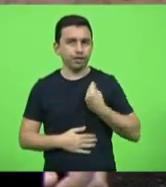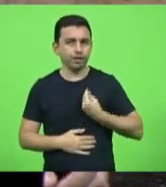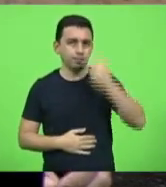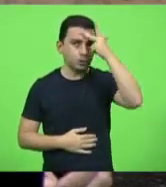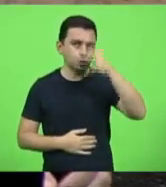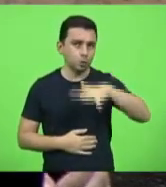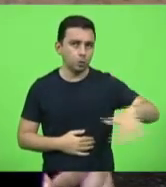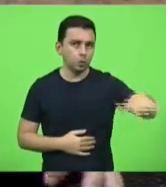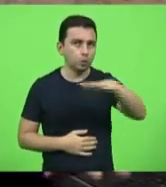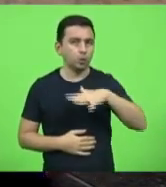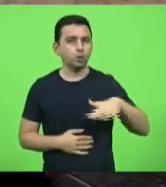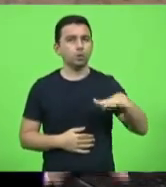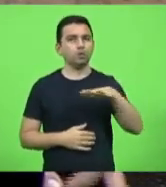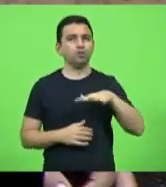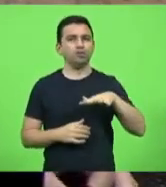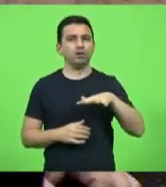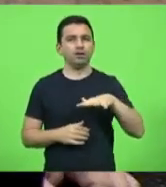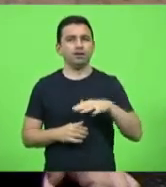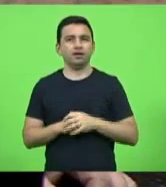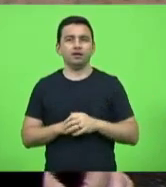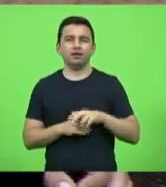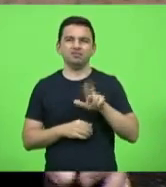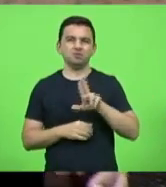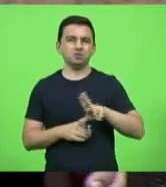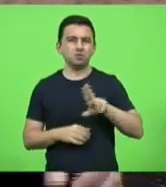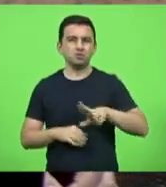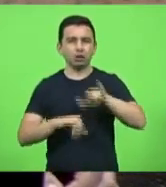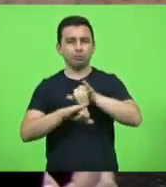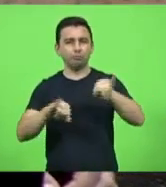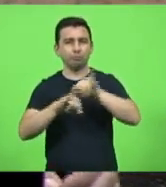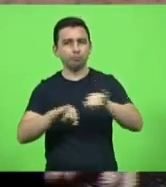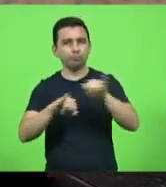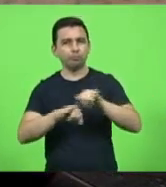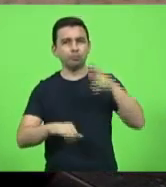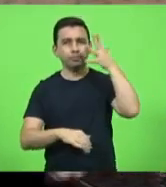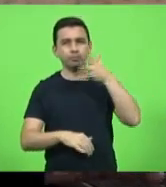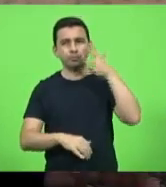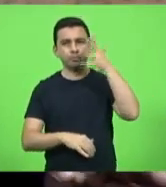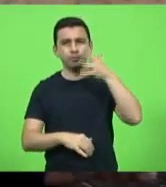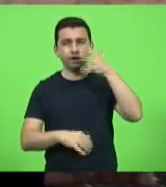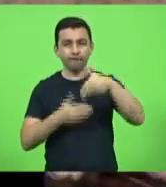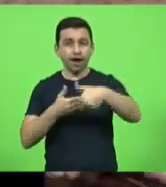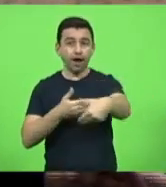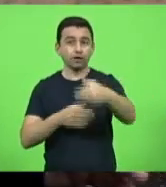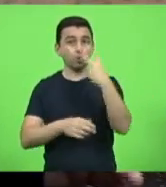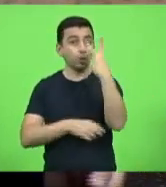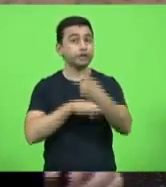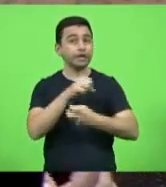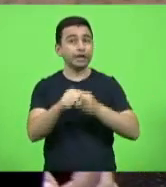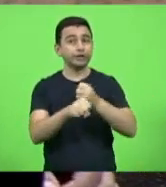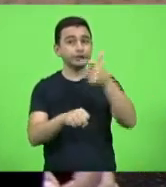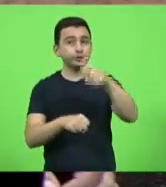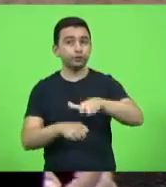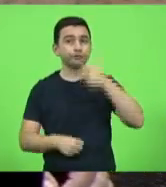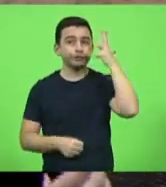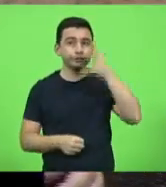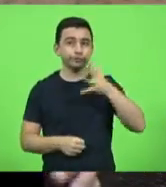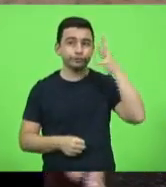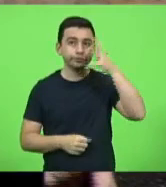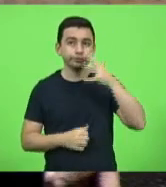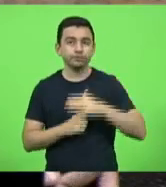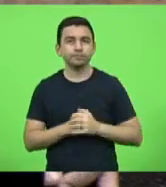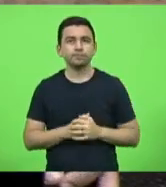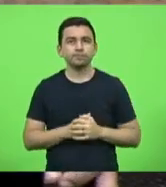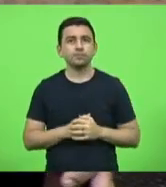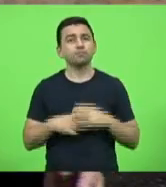pessoas, né, que utilizaram largamente esse discurso e pretendem, daqui a 2 anos, utilizá-lo novamente,